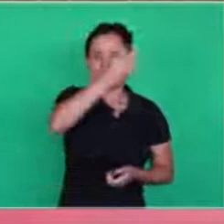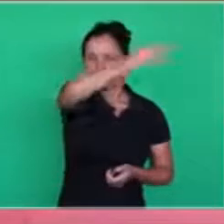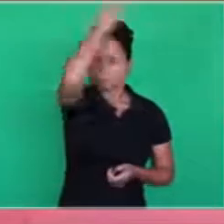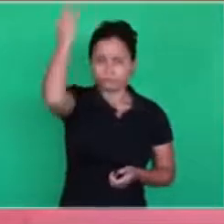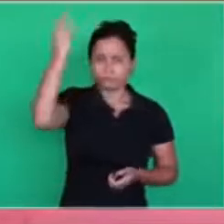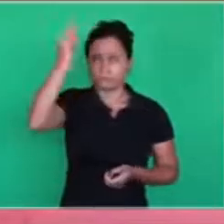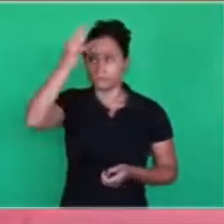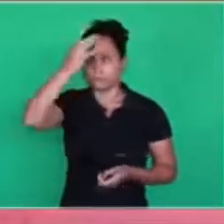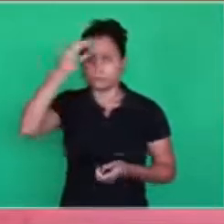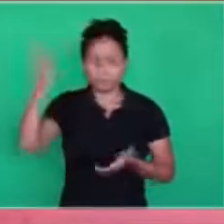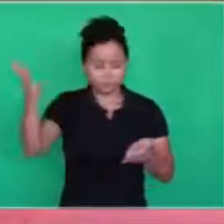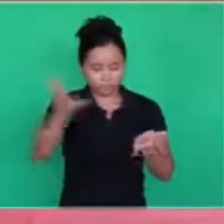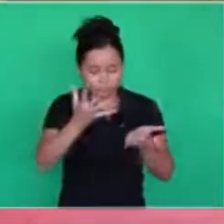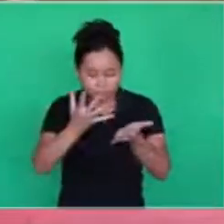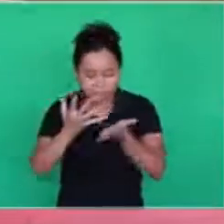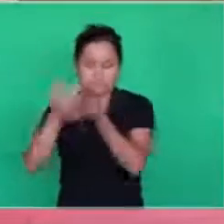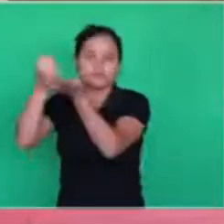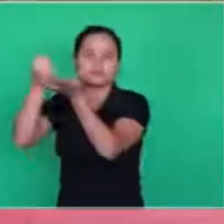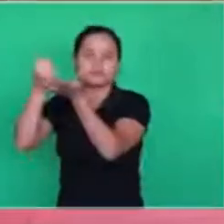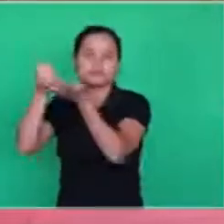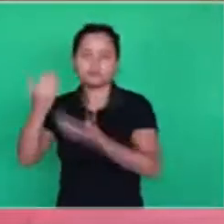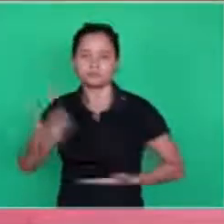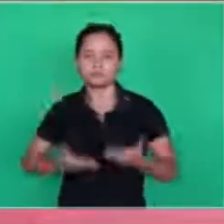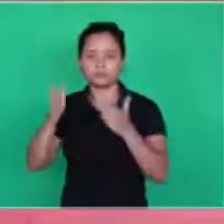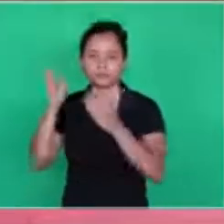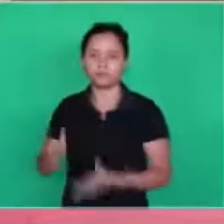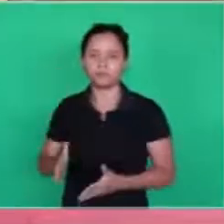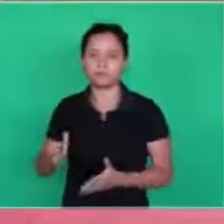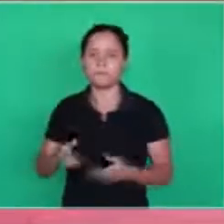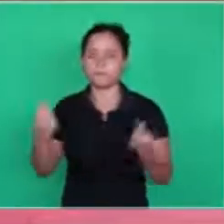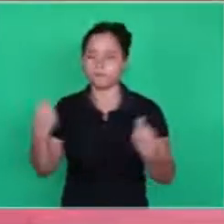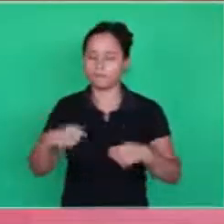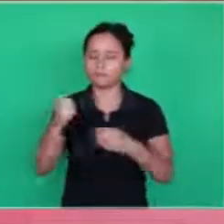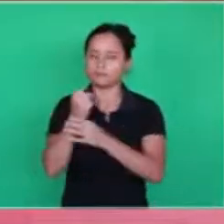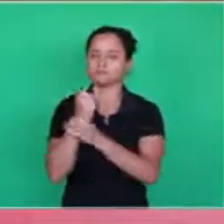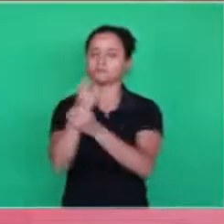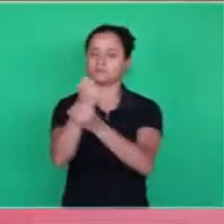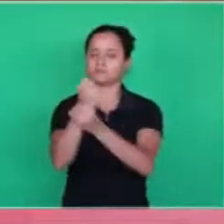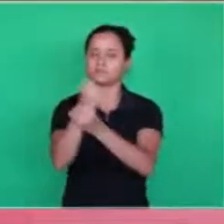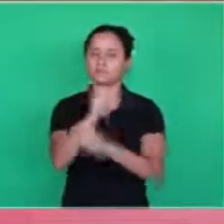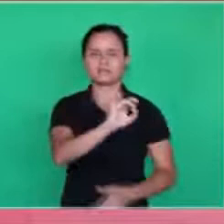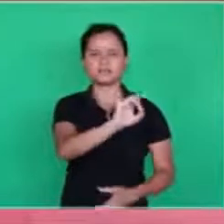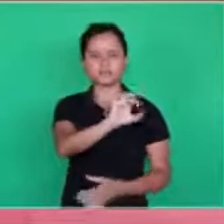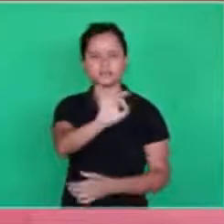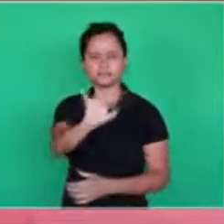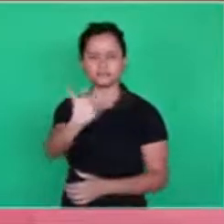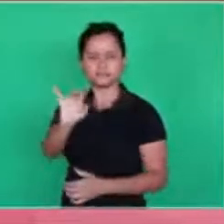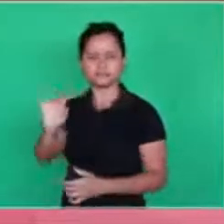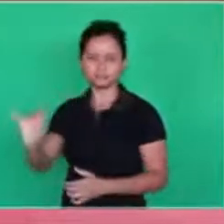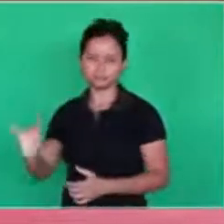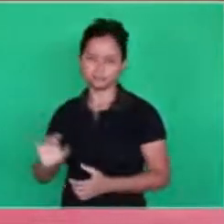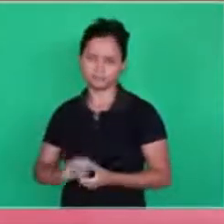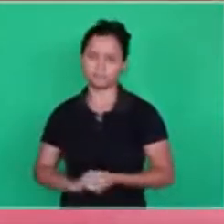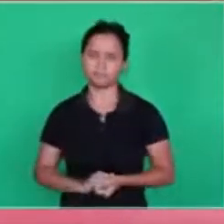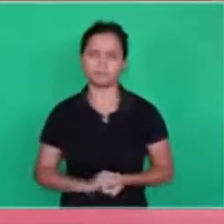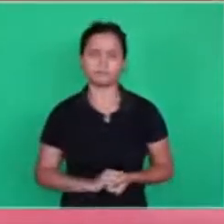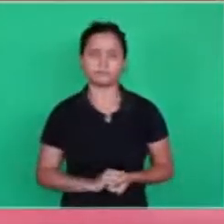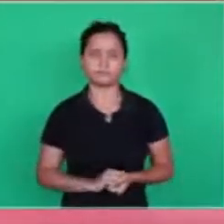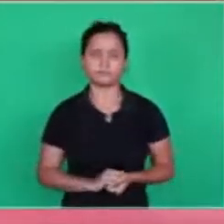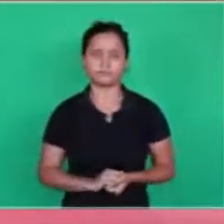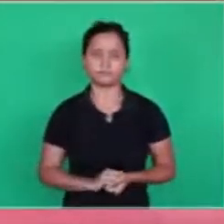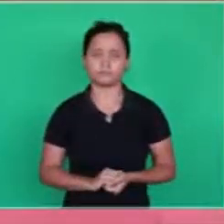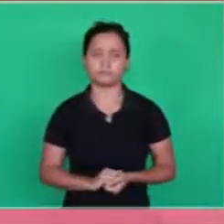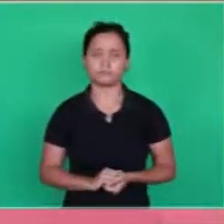a igreja, e a igreja tem que estar fortalecida, e é cada um de nós. Então, os assuntos, nós